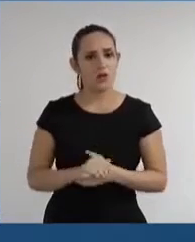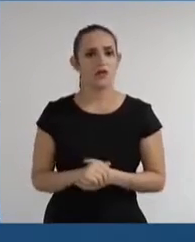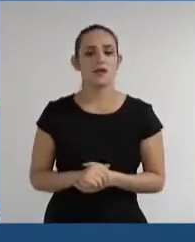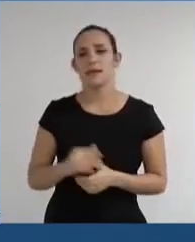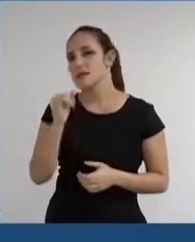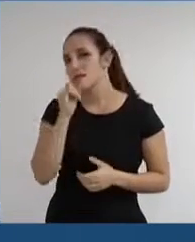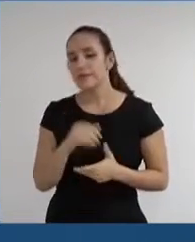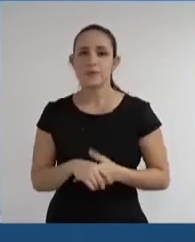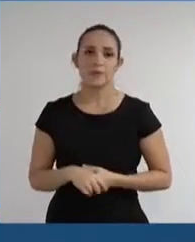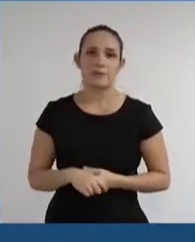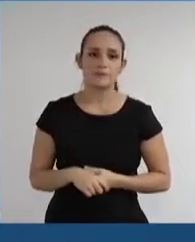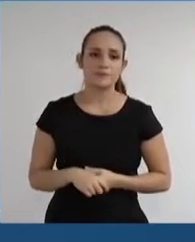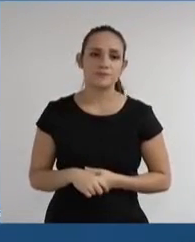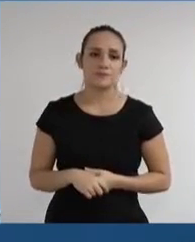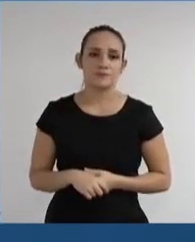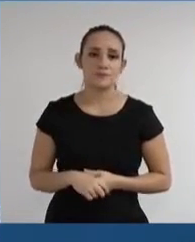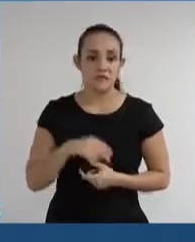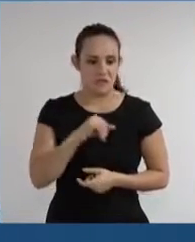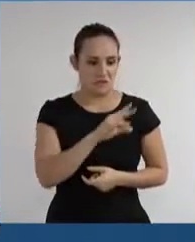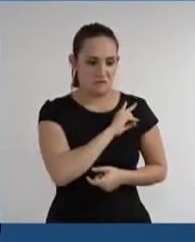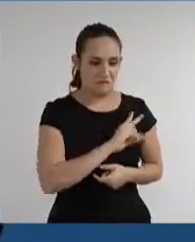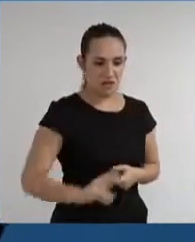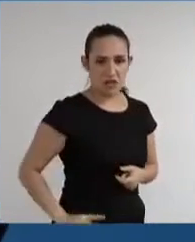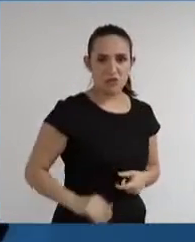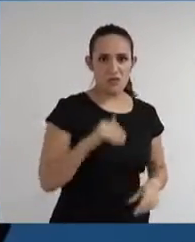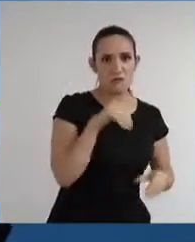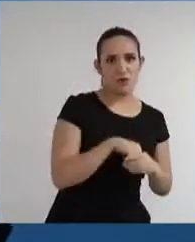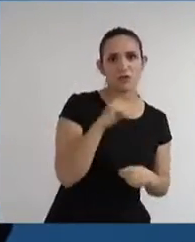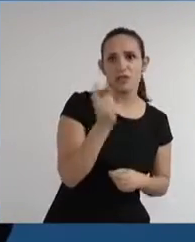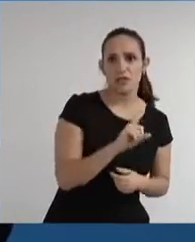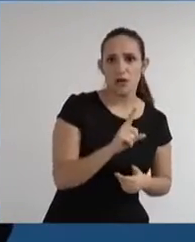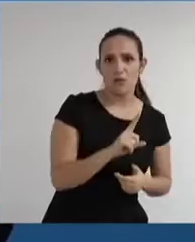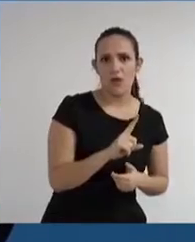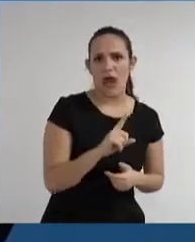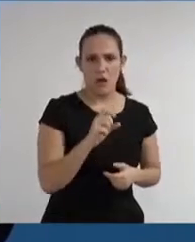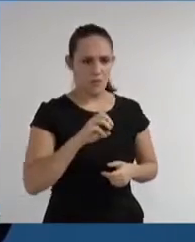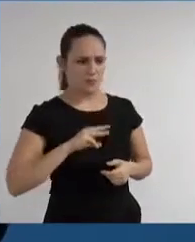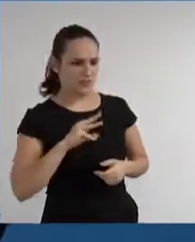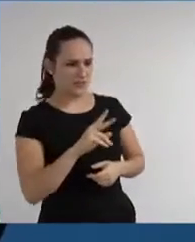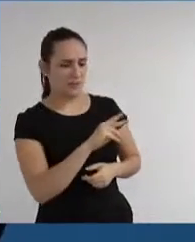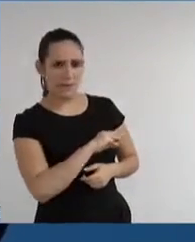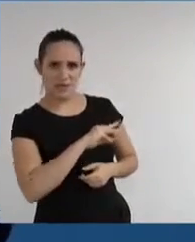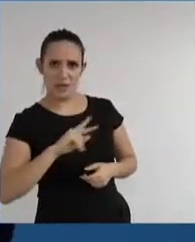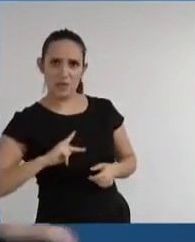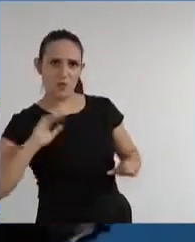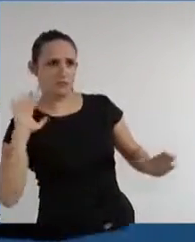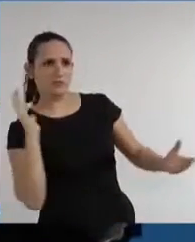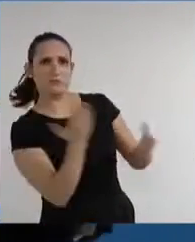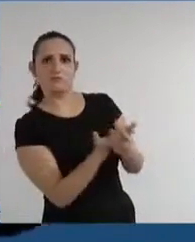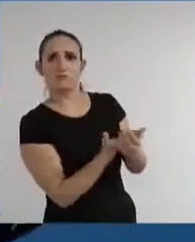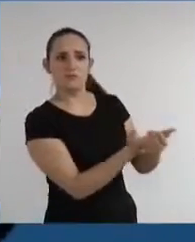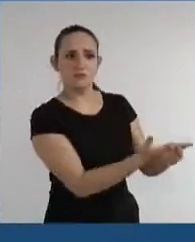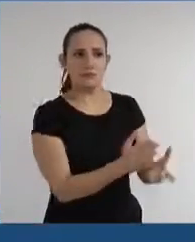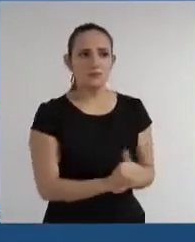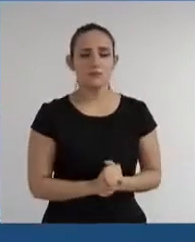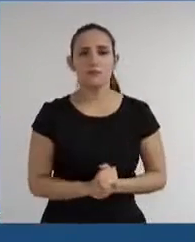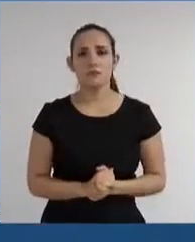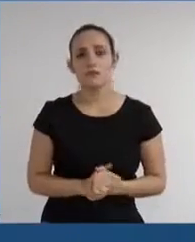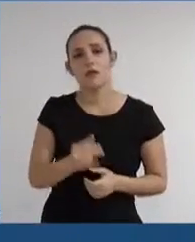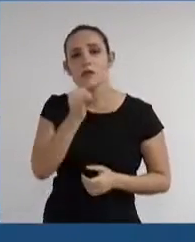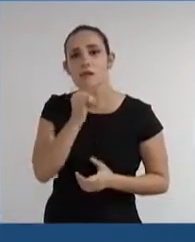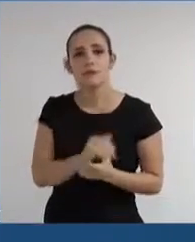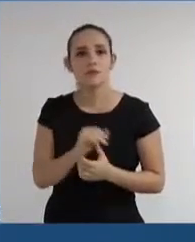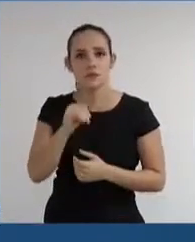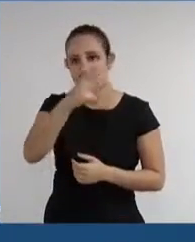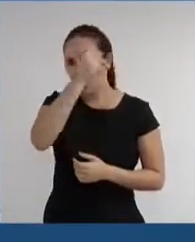então, que se os vereadores não votarem, presta atenção, se o prefeito